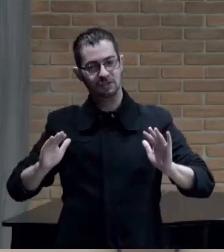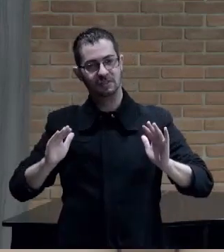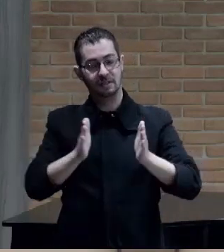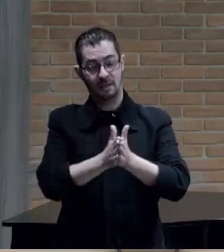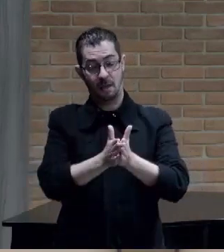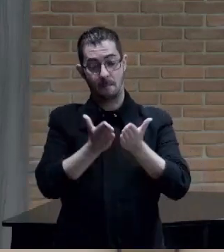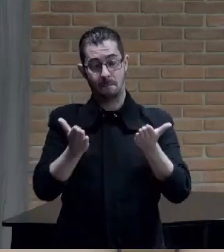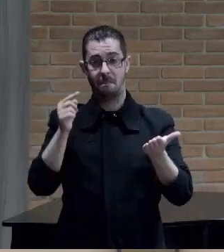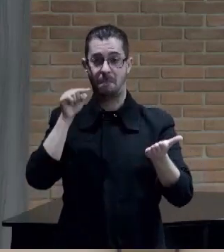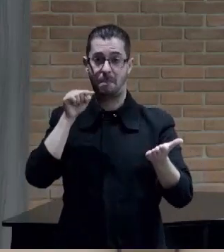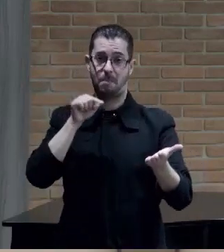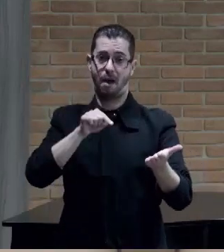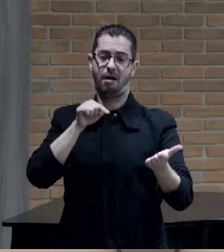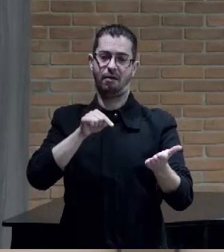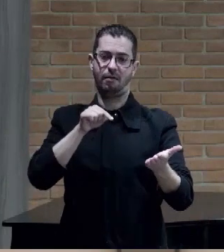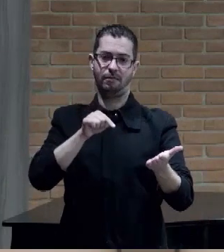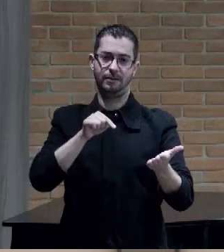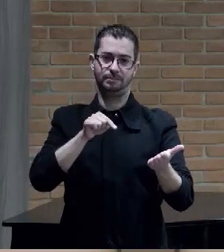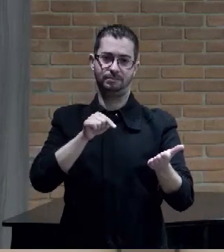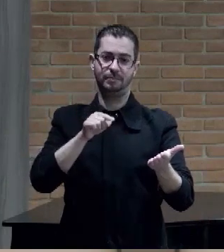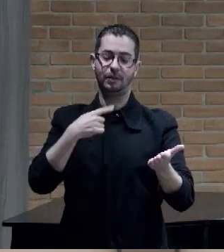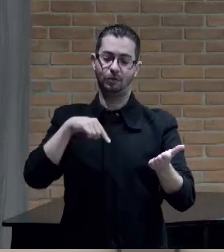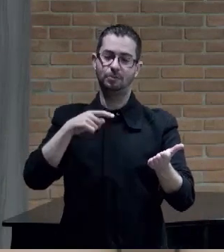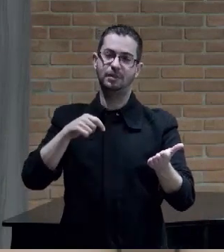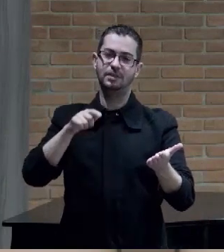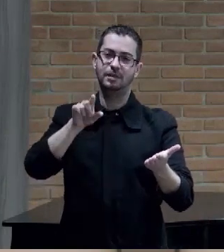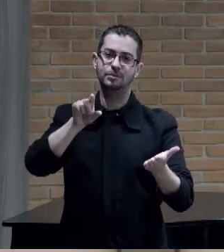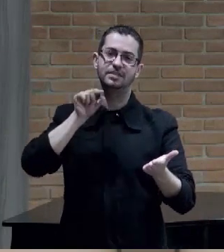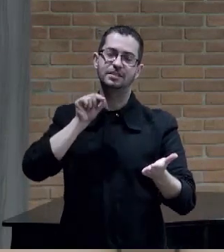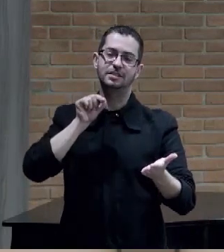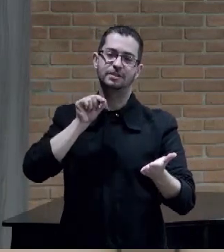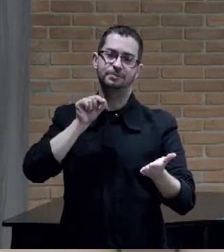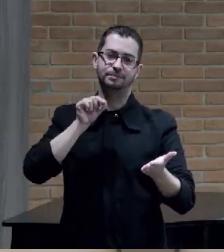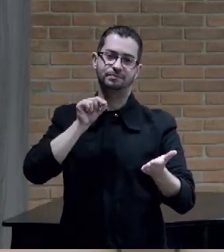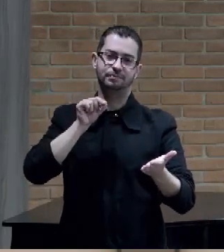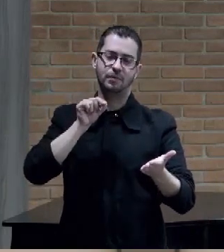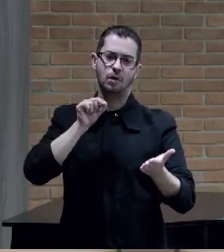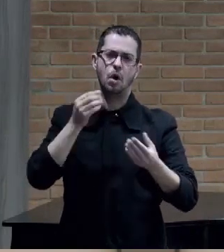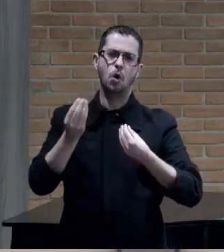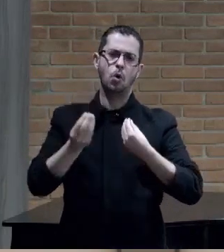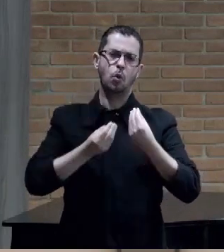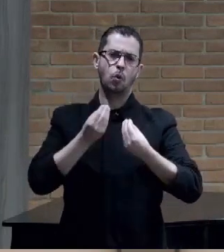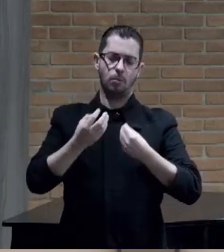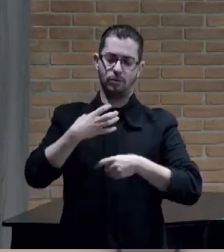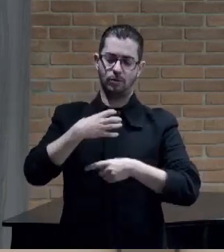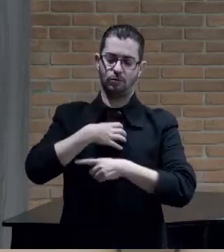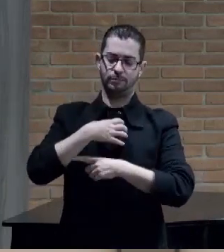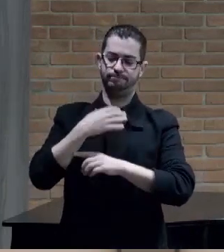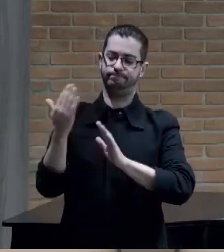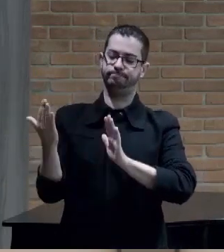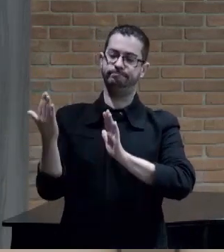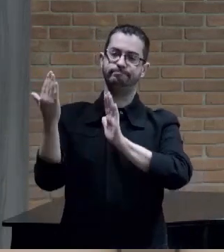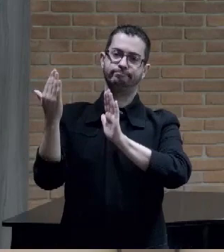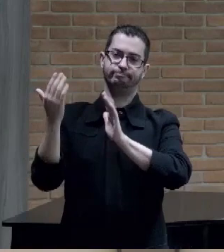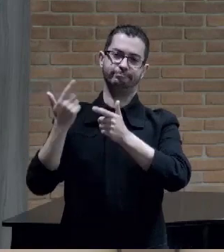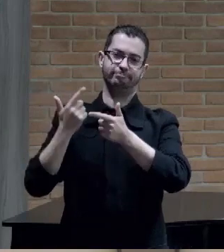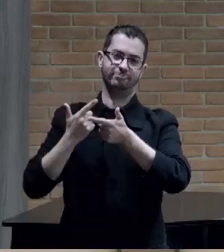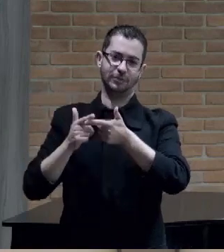Então isso realmente é decisivo para nós. Como que nós estamos nos portando diante disso?